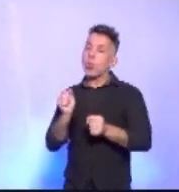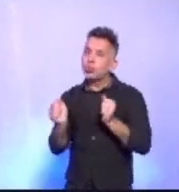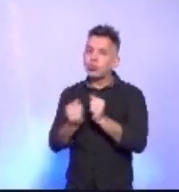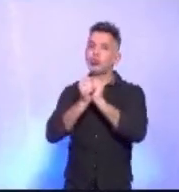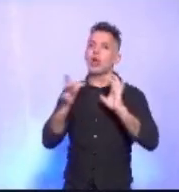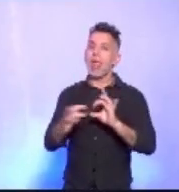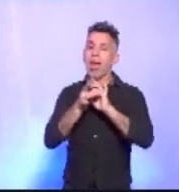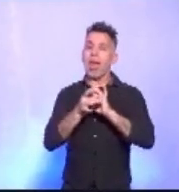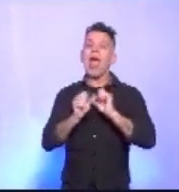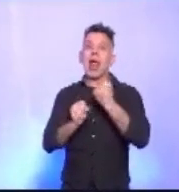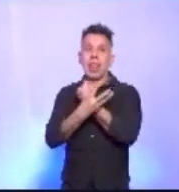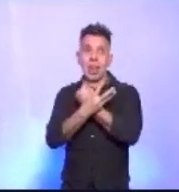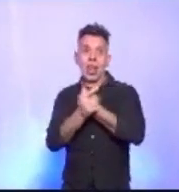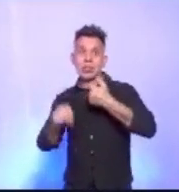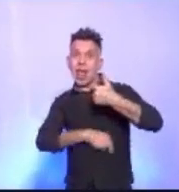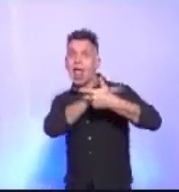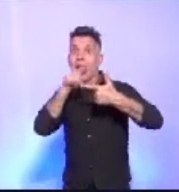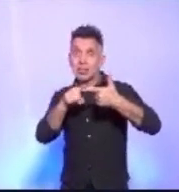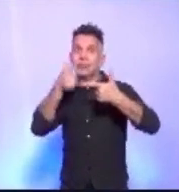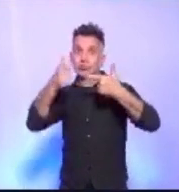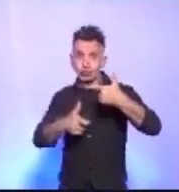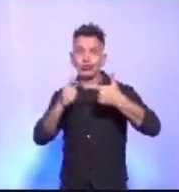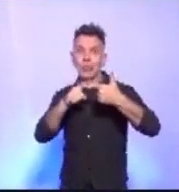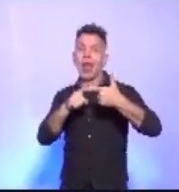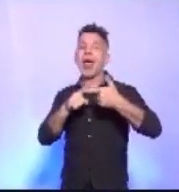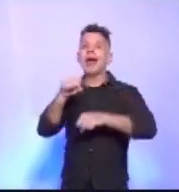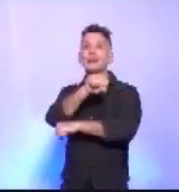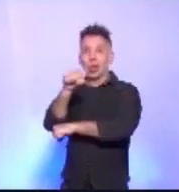Allianz passará a ocupar a segunda posição no mercado de seguros de